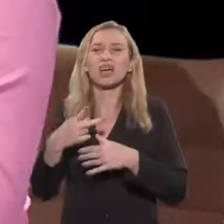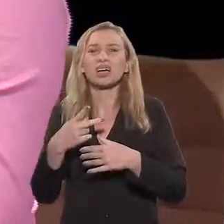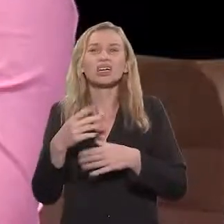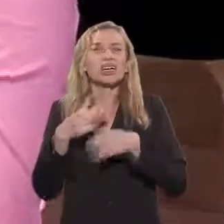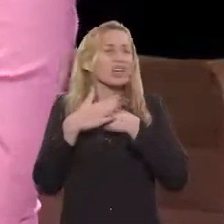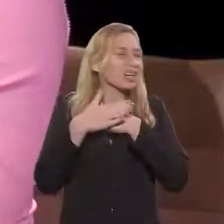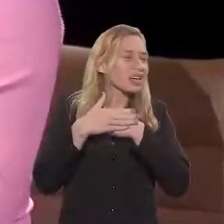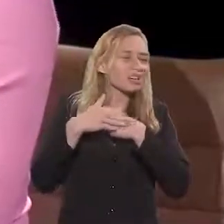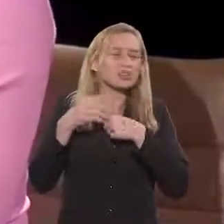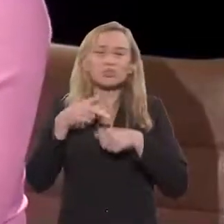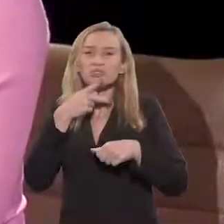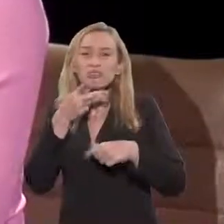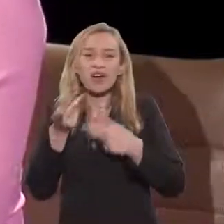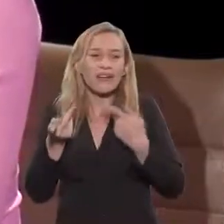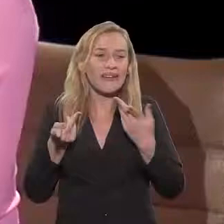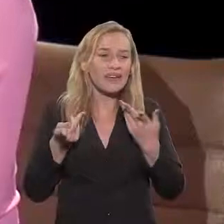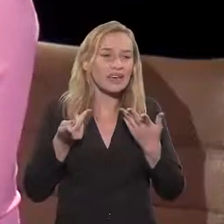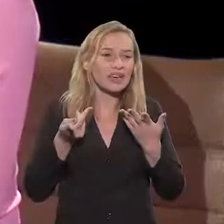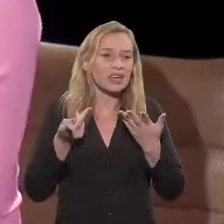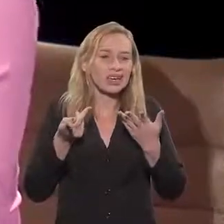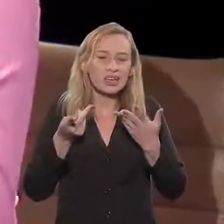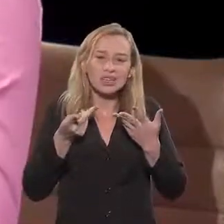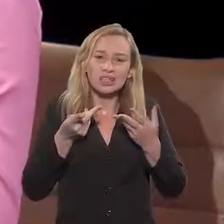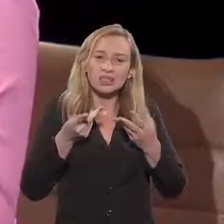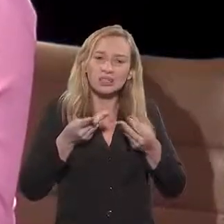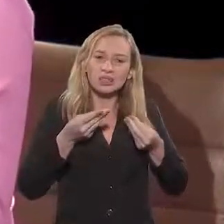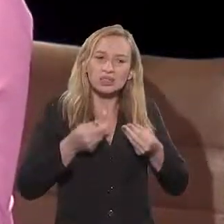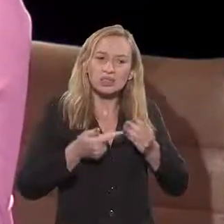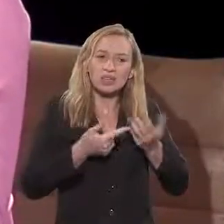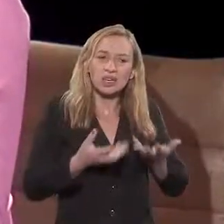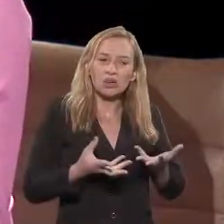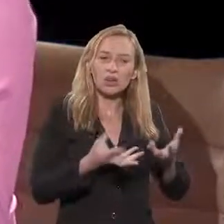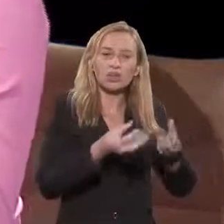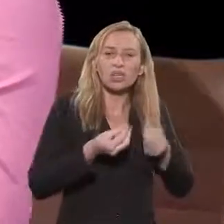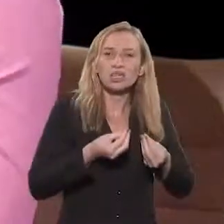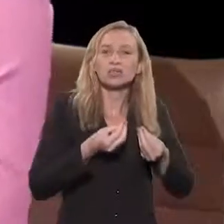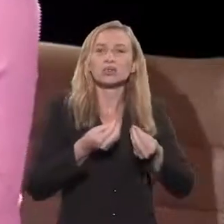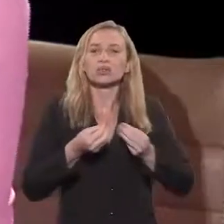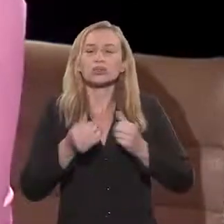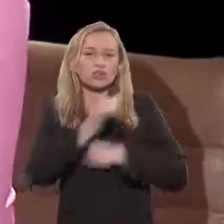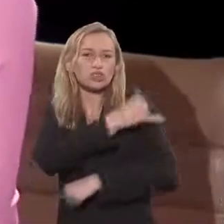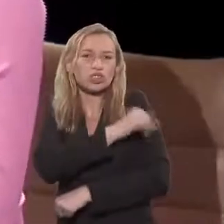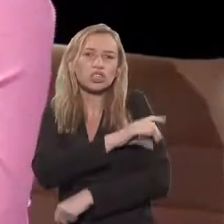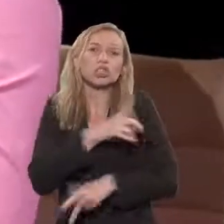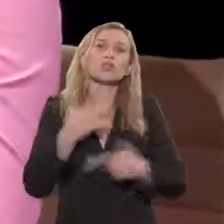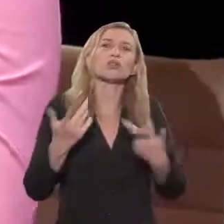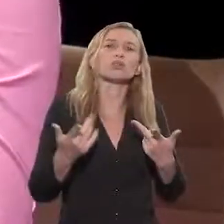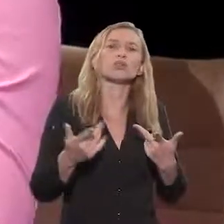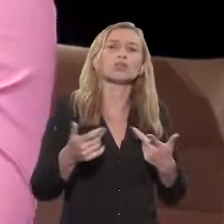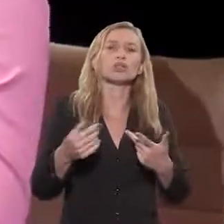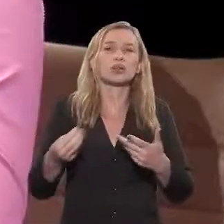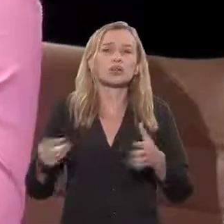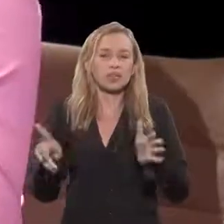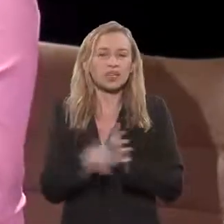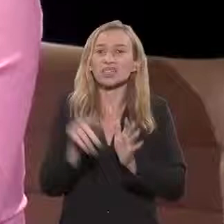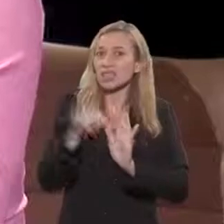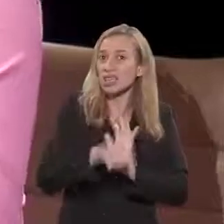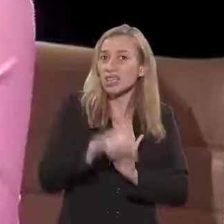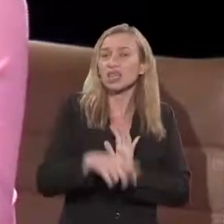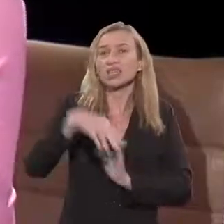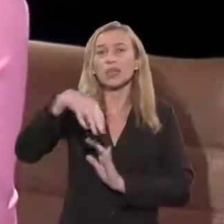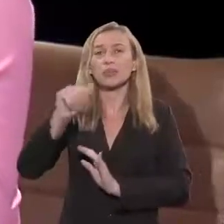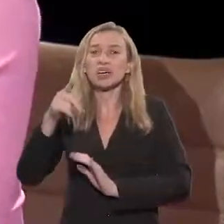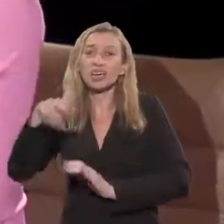fala, ela carinhosamente acolhida no Rio de Janeiro, né? Tem a questão dela ser daqui,